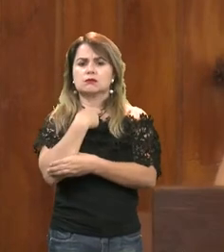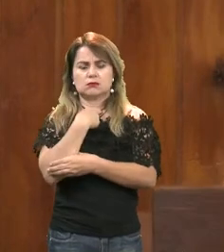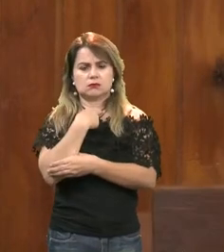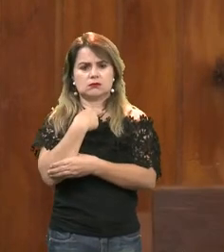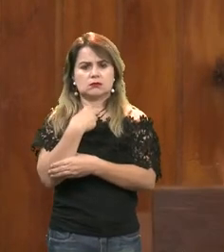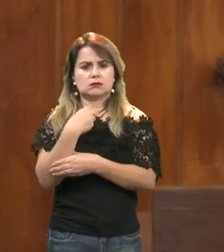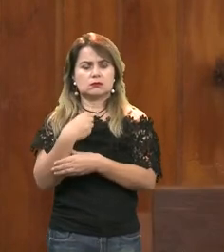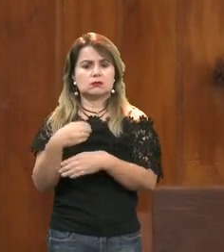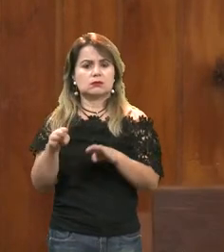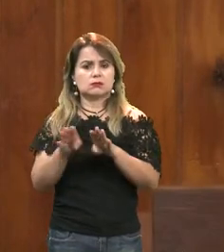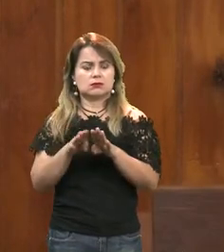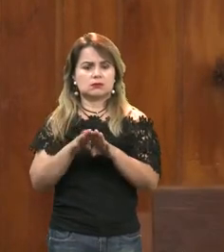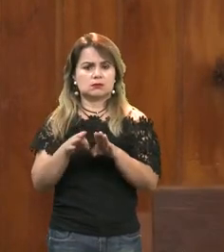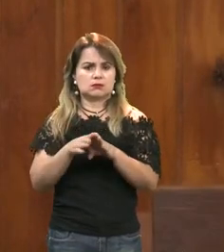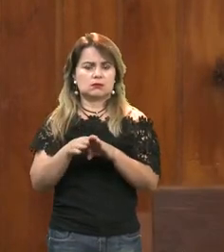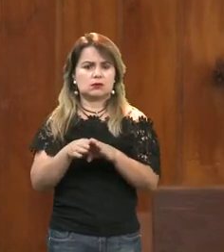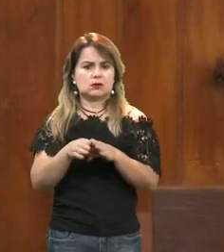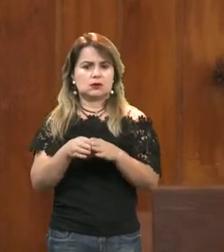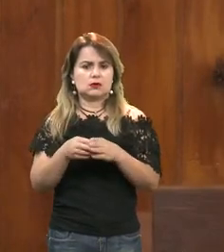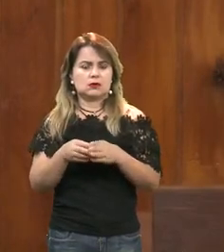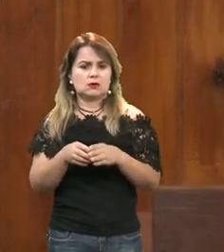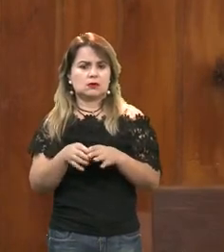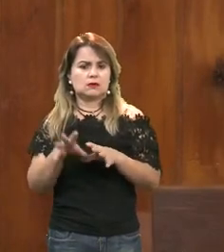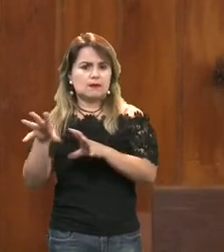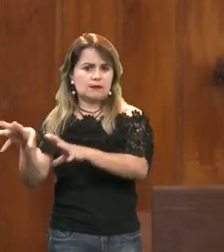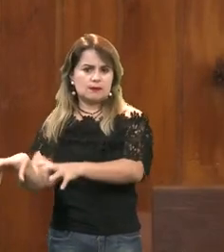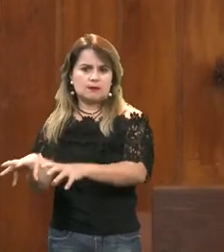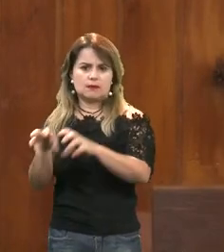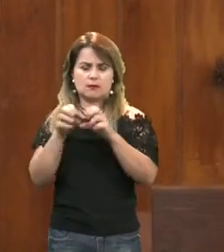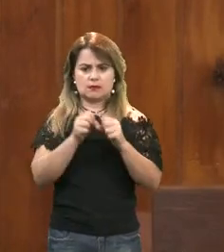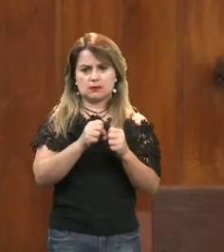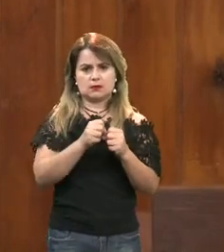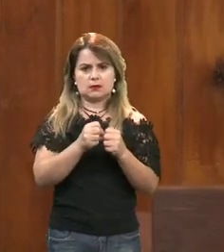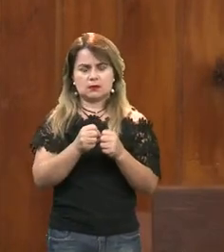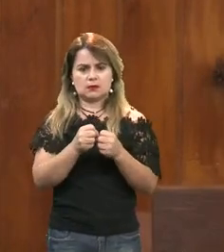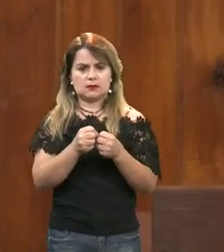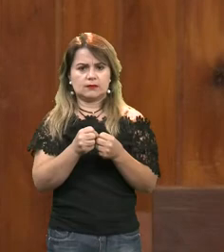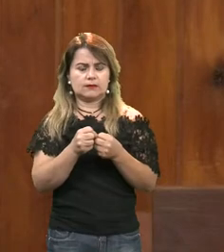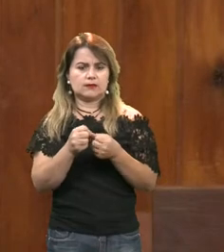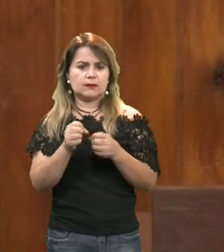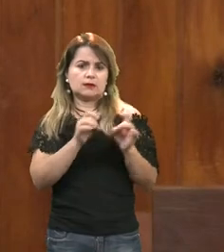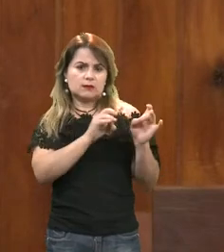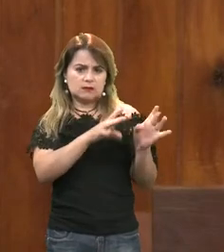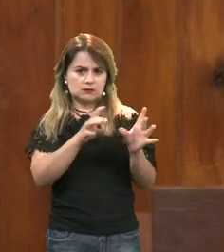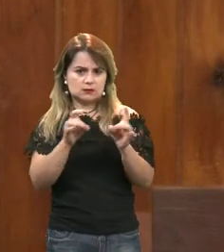a sua cultura, a sua coleta, a sua extração,